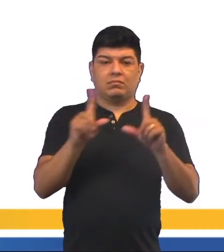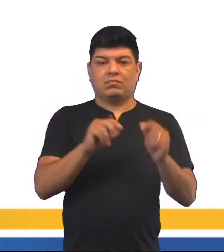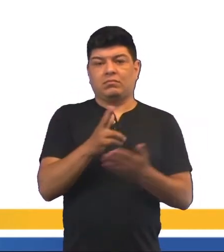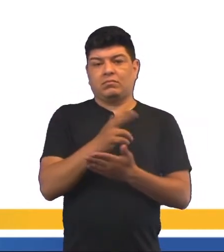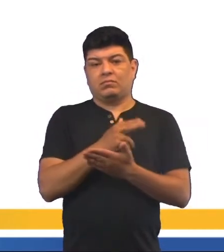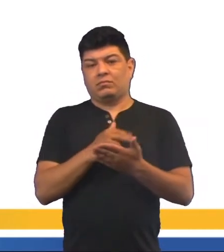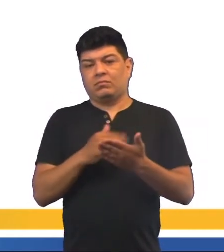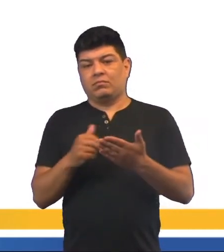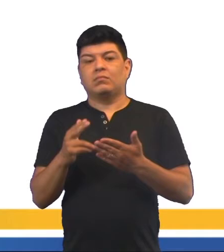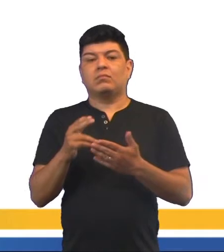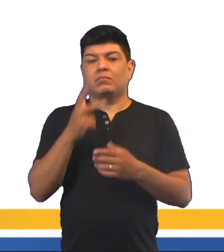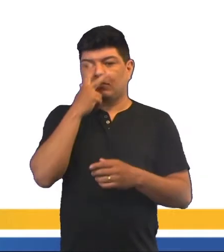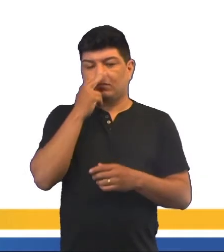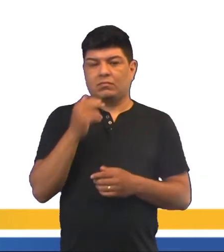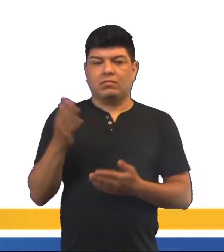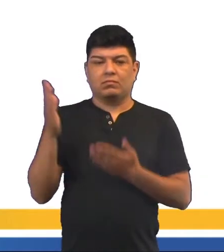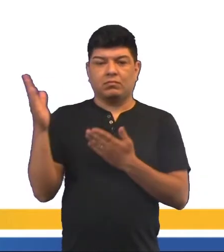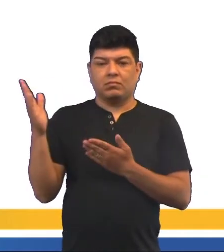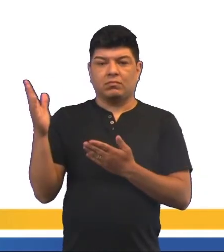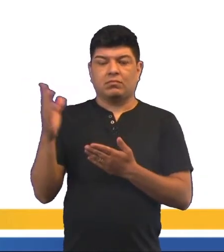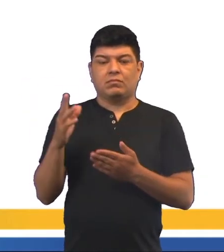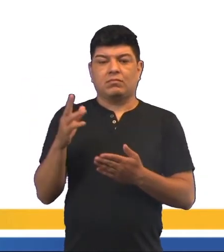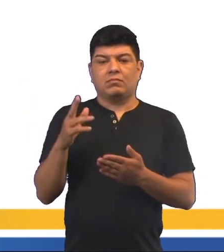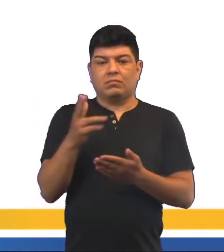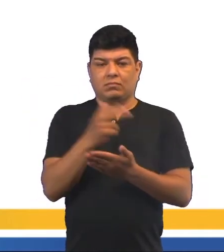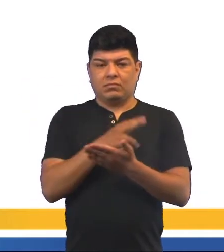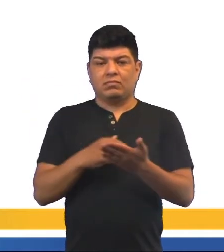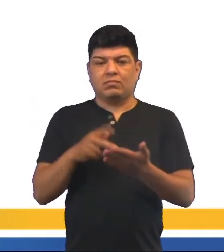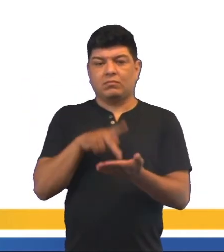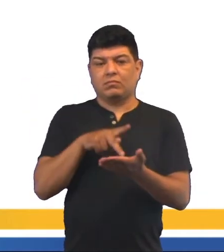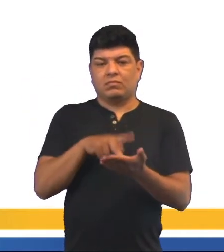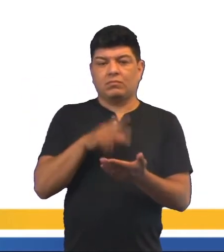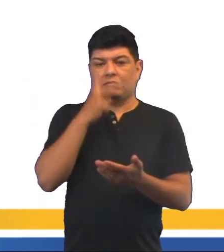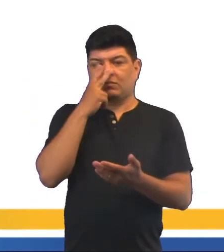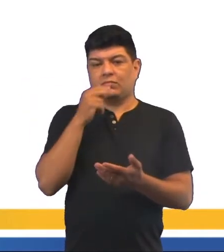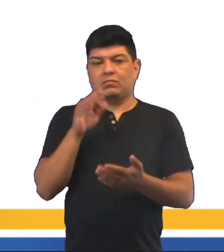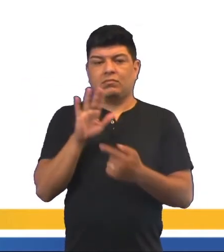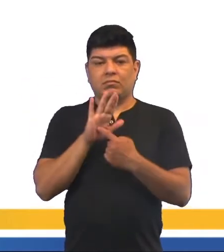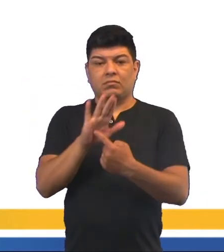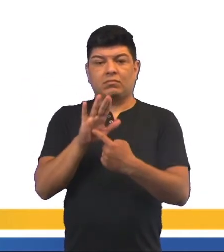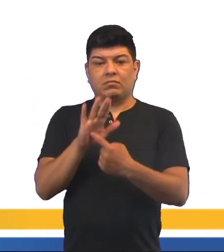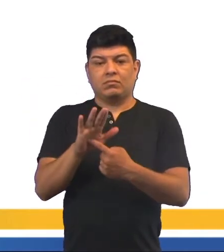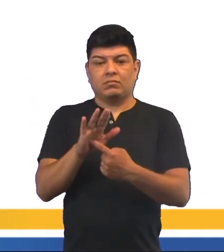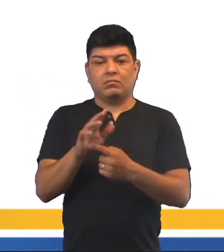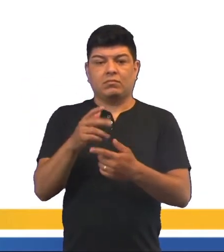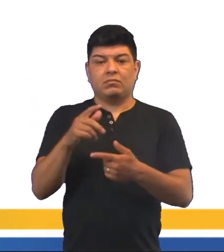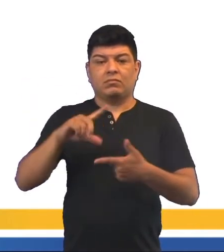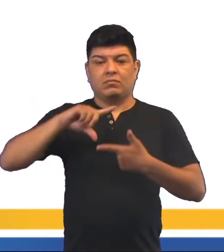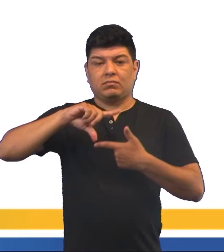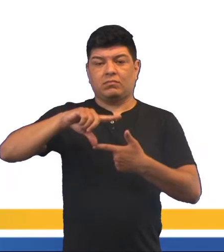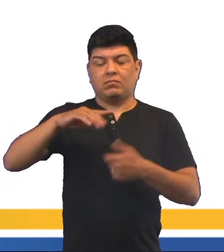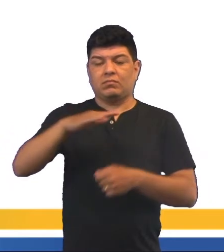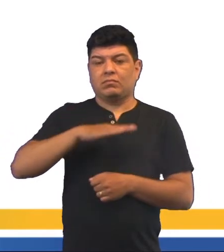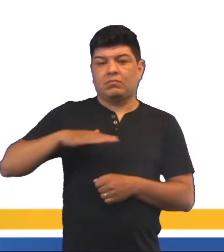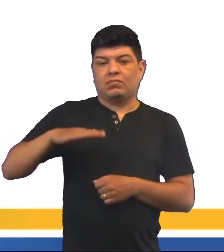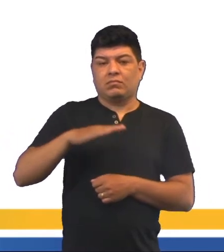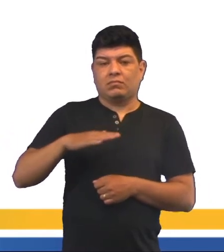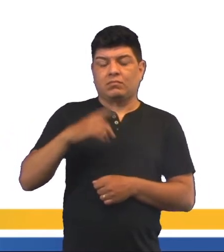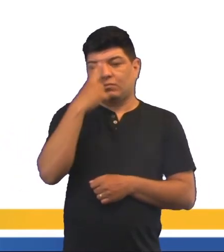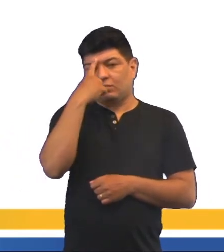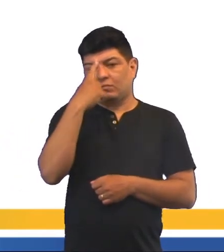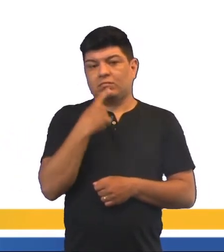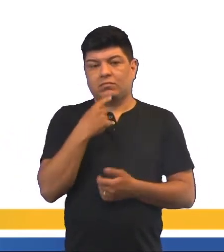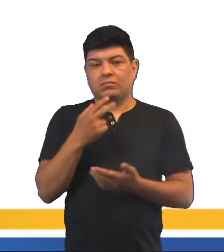um catavento. O desenho original e suas reduções estão representados na malha quadriculada abaixo. Veja o